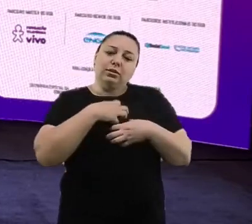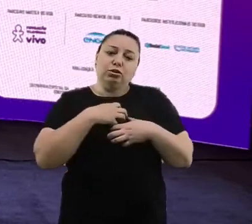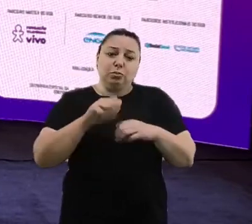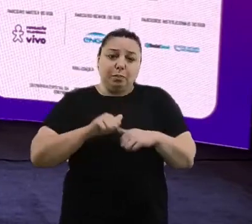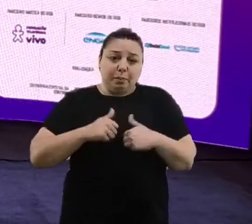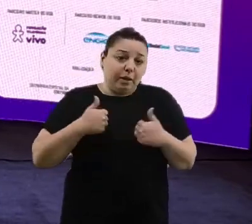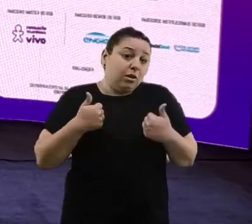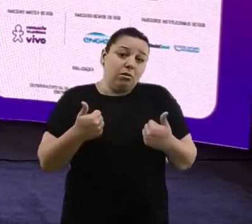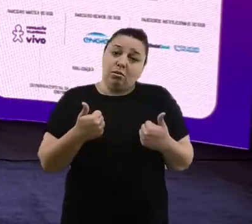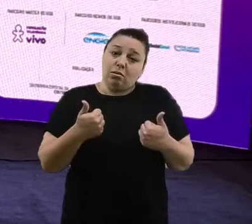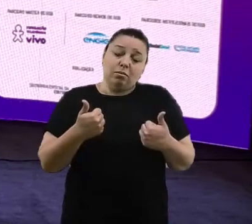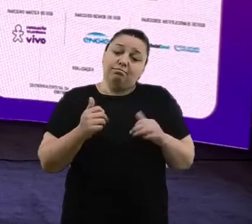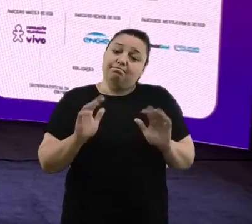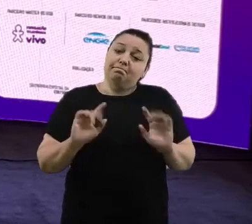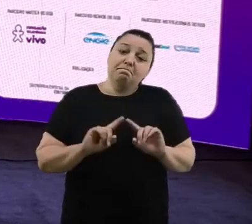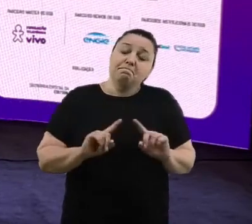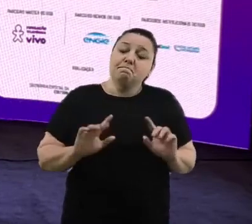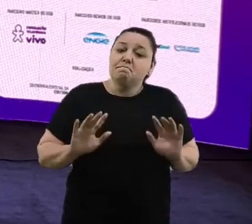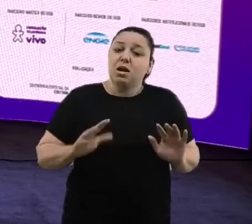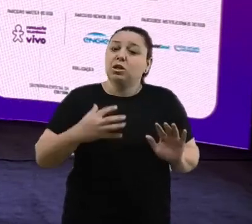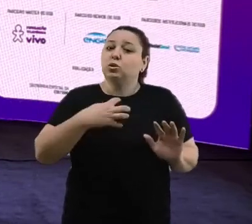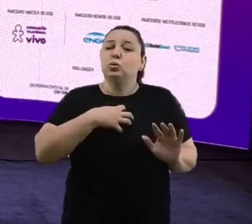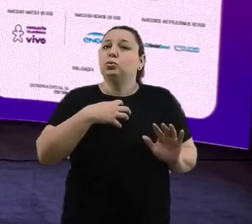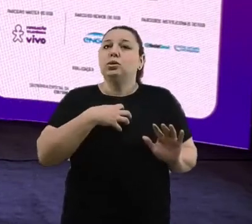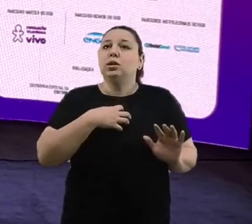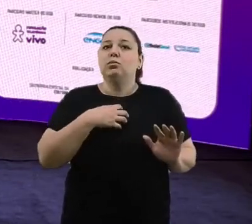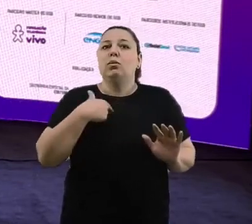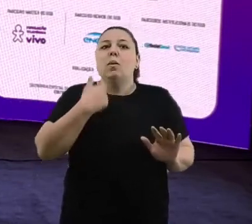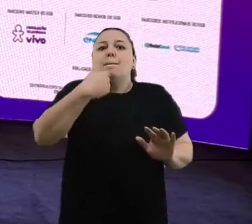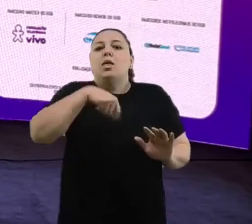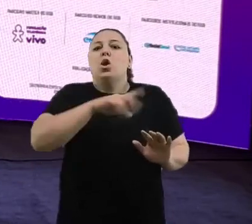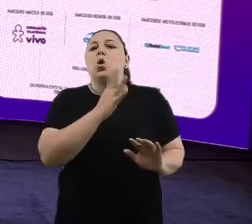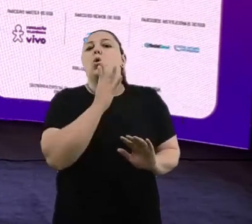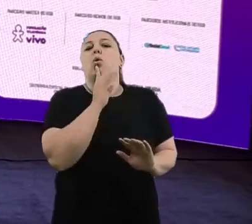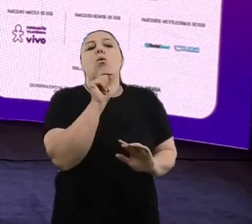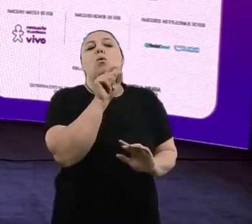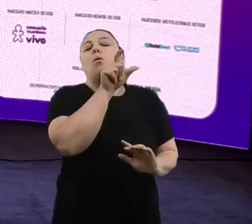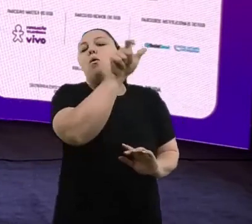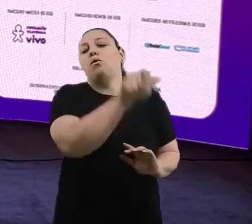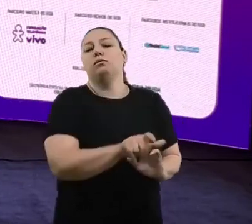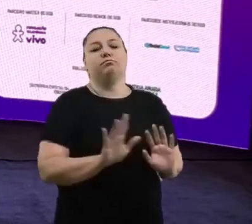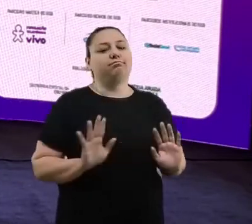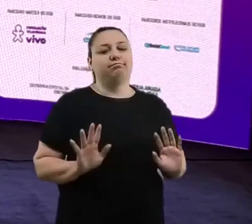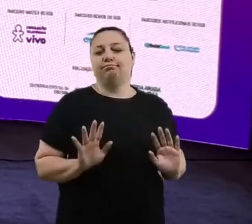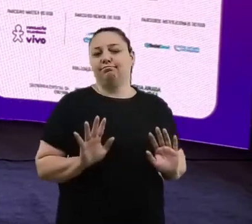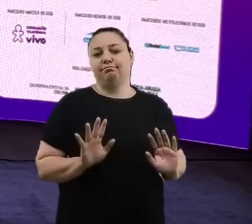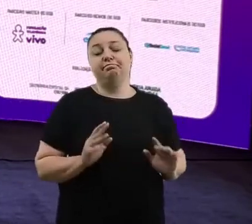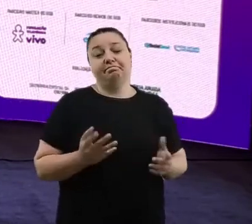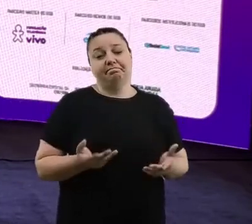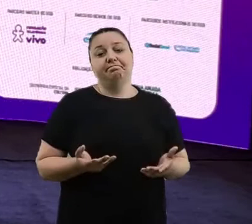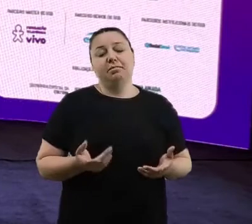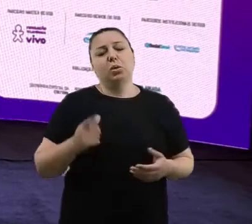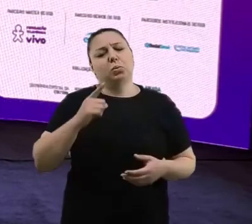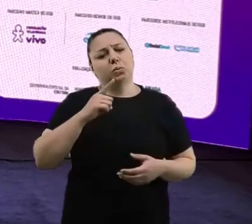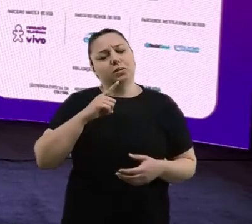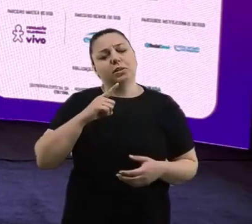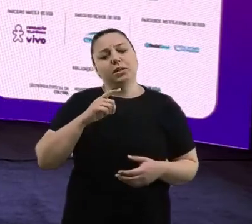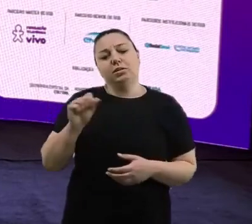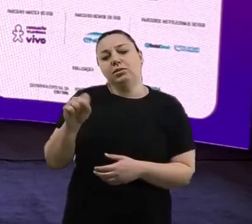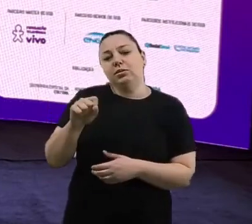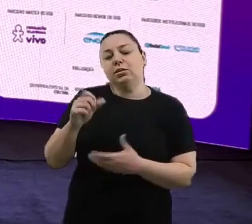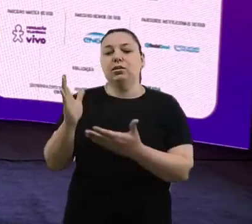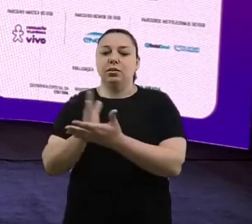completamente anônima, né? Então, sim, a gente tem o reporte de usuários que